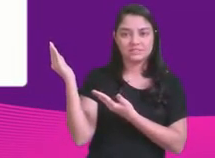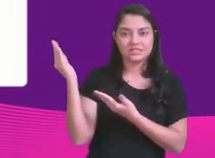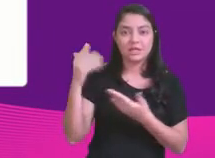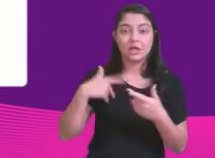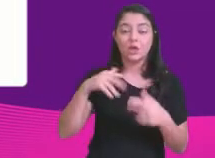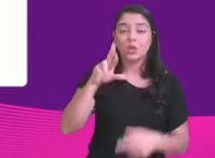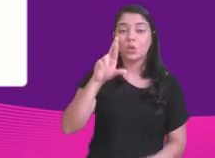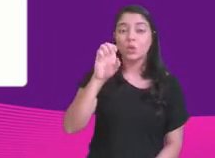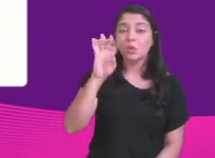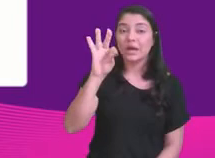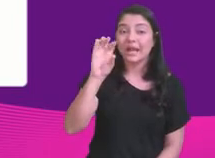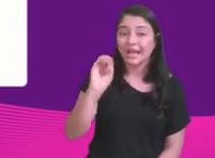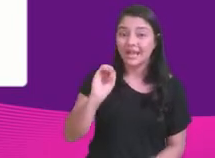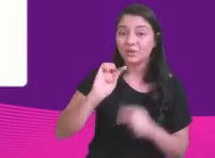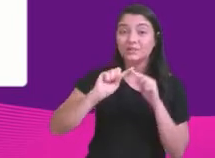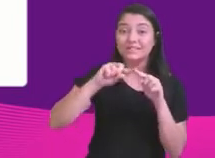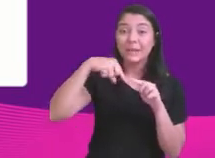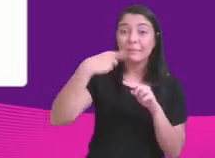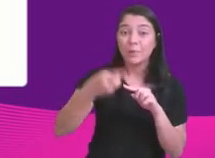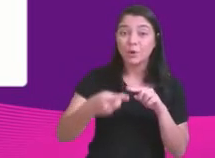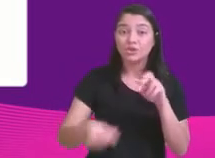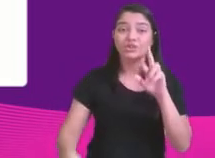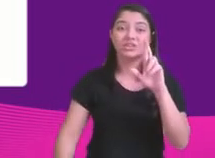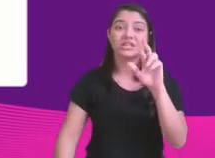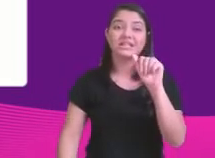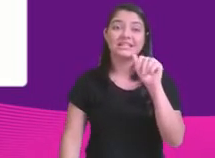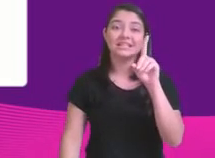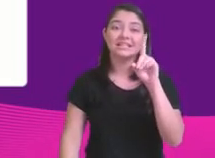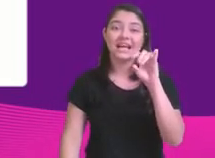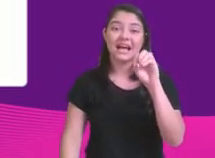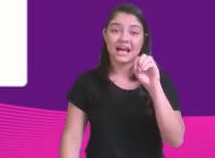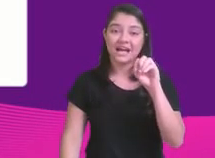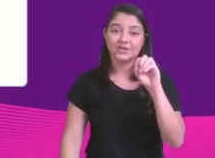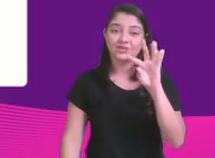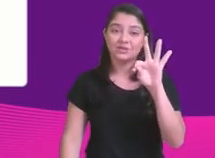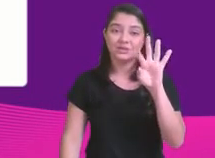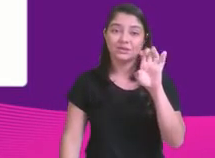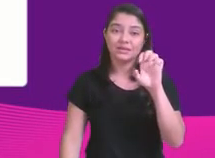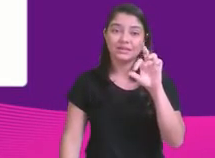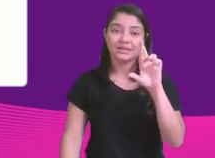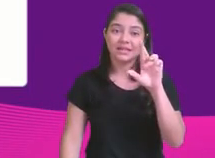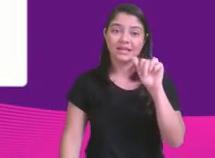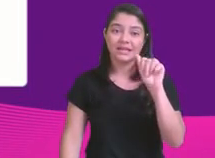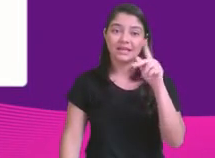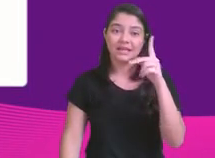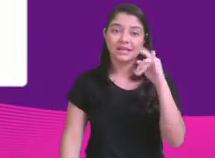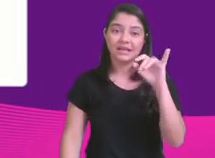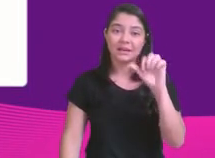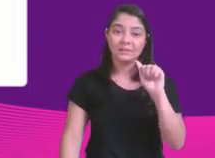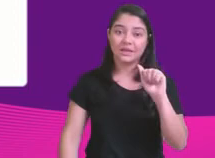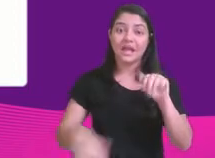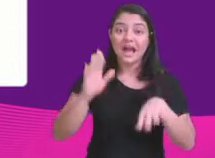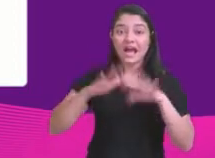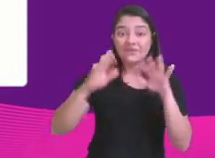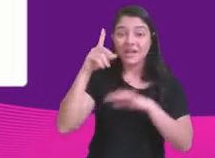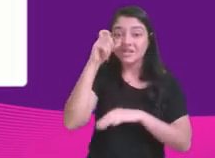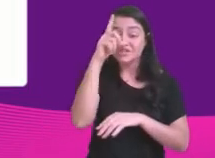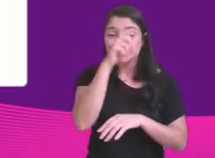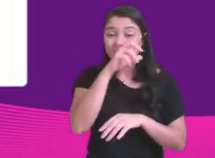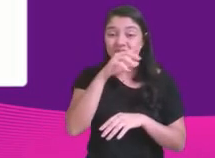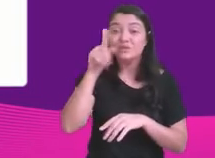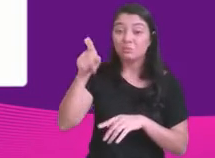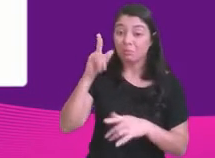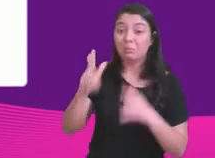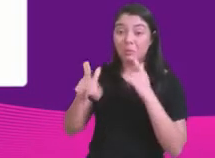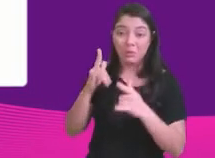reto, pós-radioterapia, às vezes é difícil até para a cirurgia robótica. E executarmos um paciente